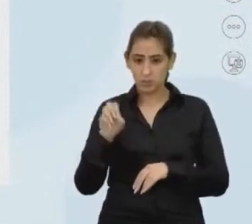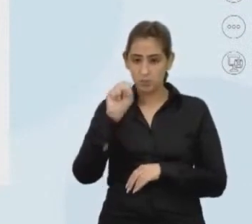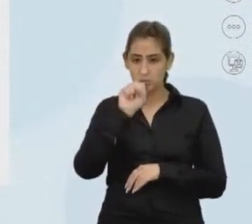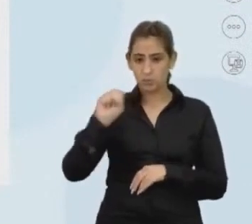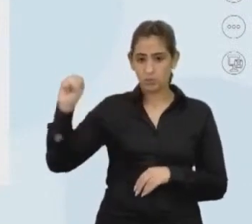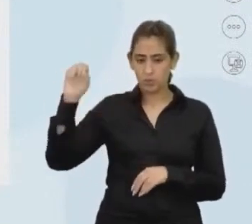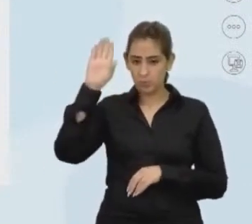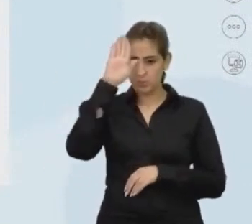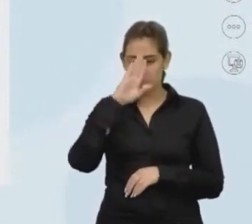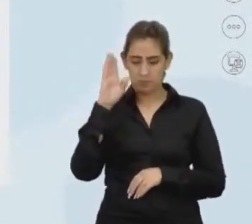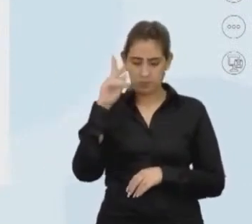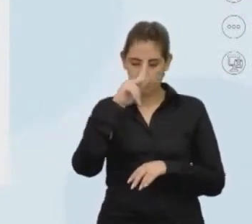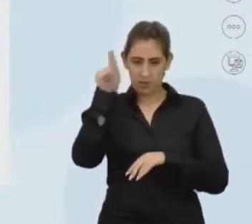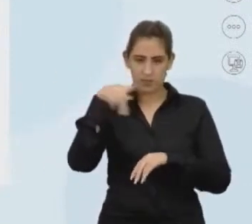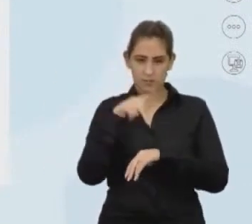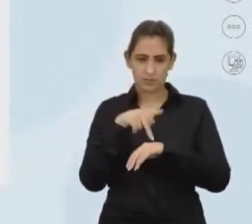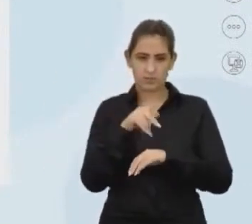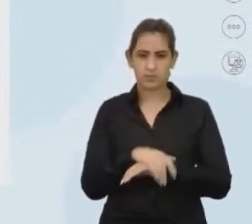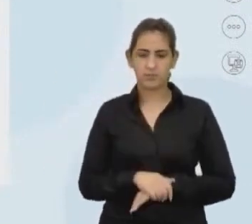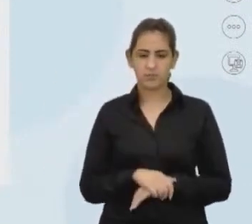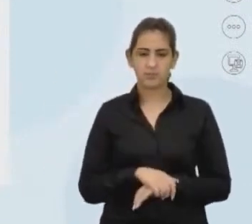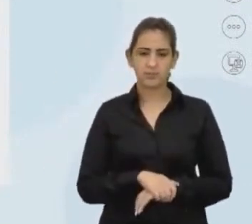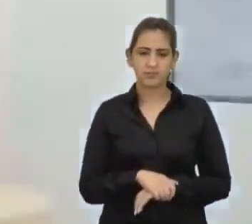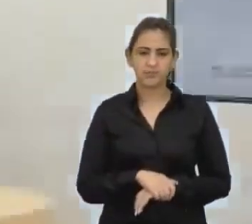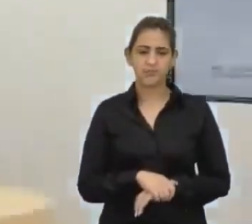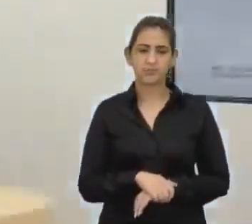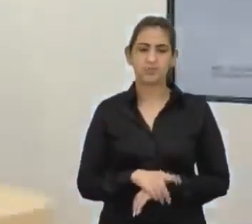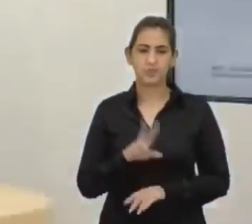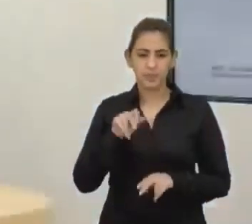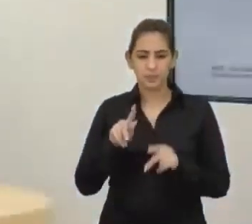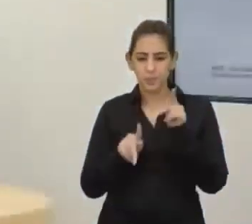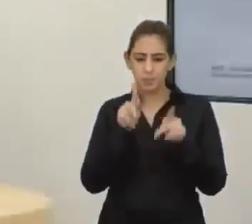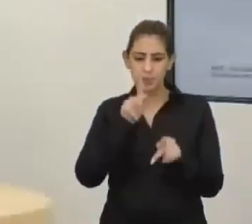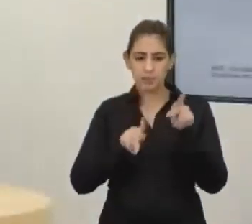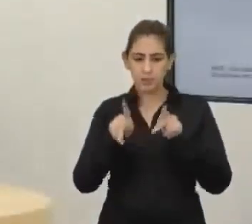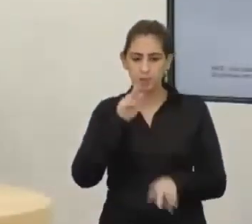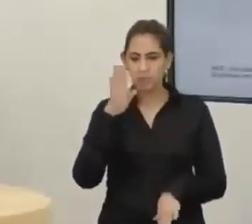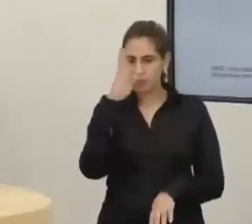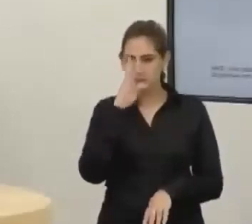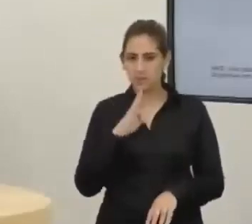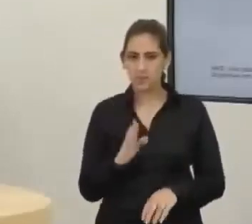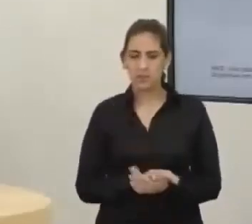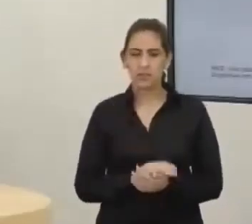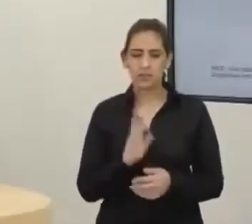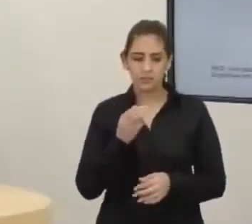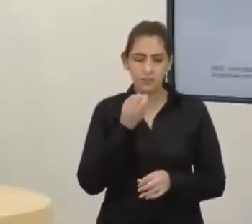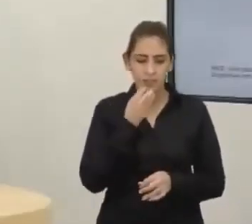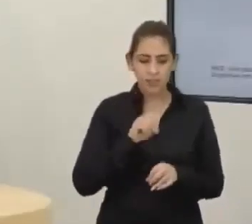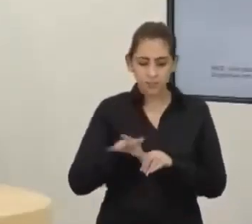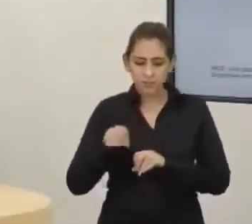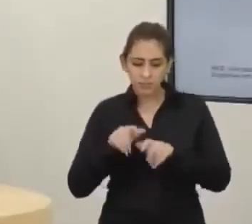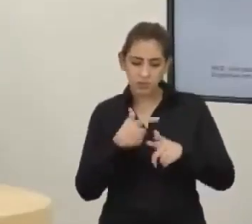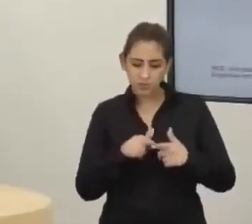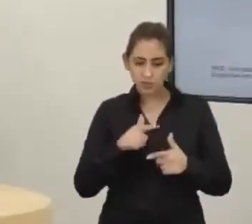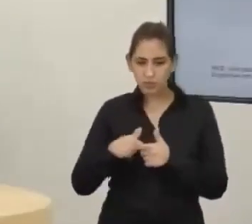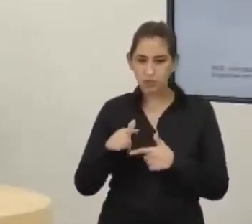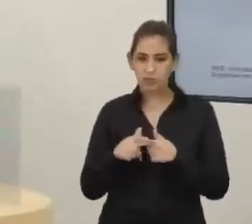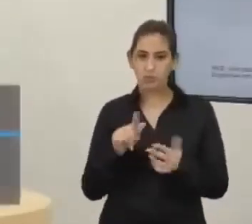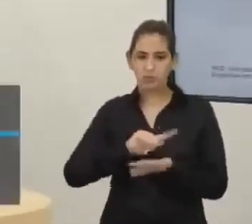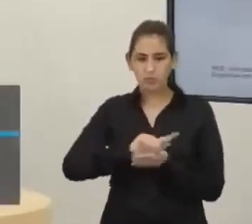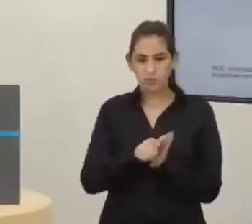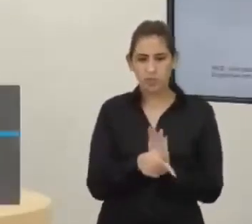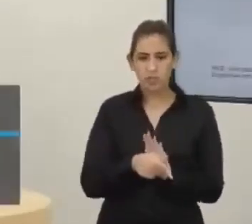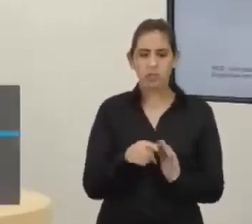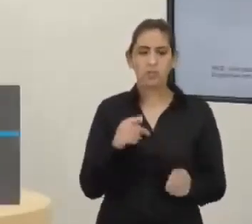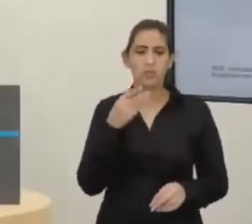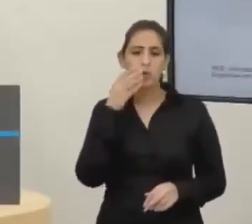sul do país Então essa a gente percebe que a população brasileira ela tá bem distribuída quanto à questão do gênero né entre homens e